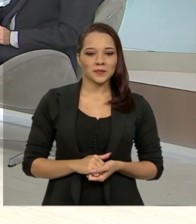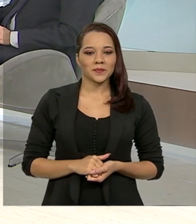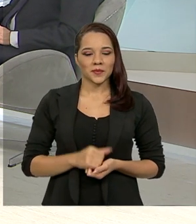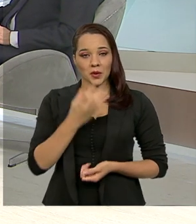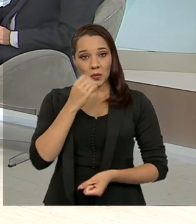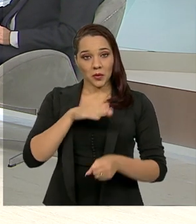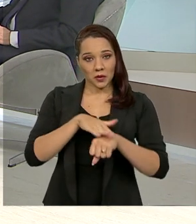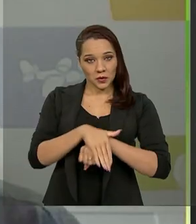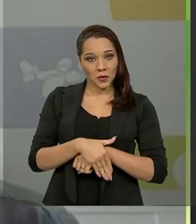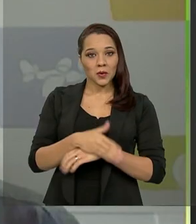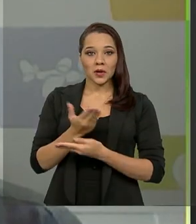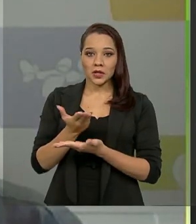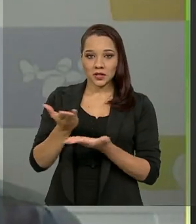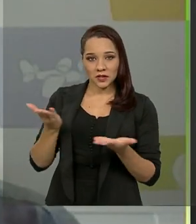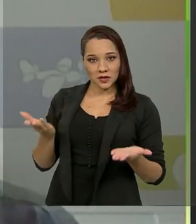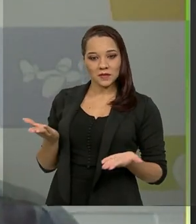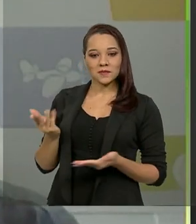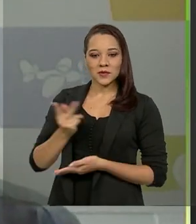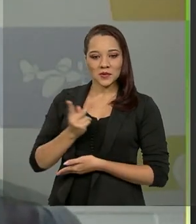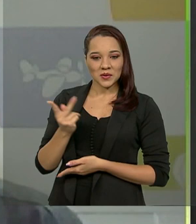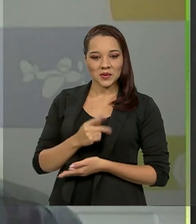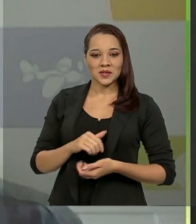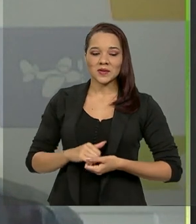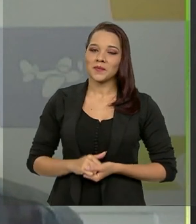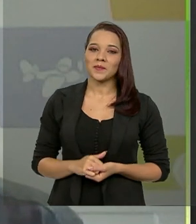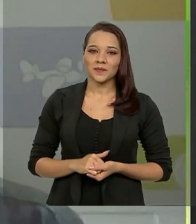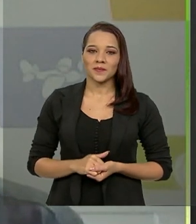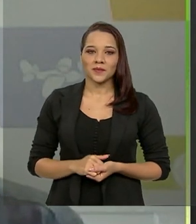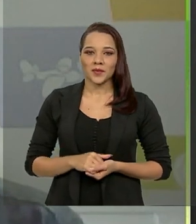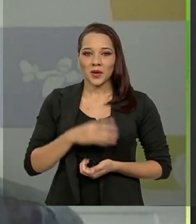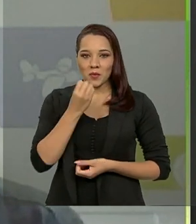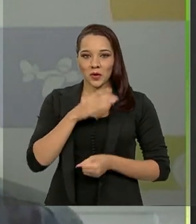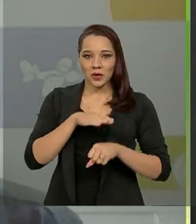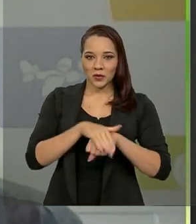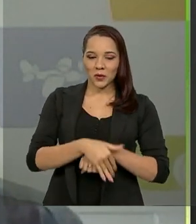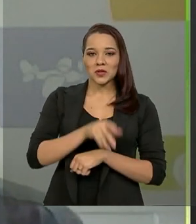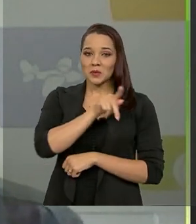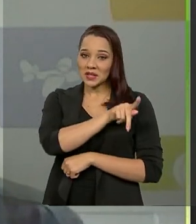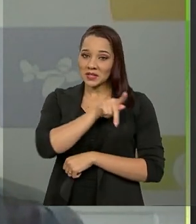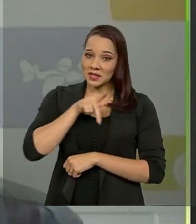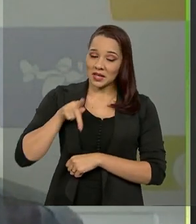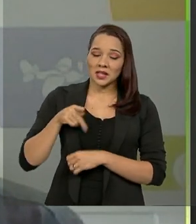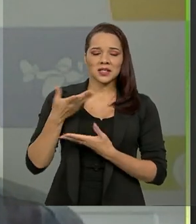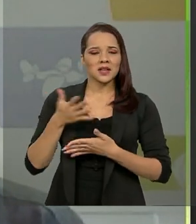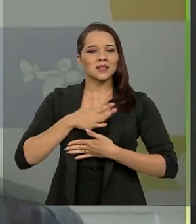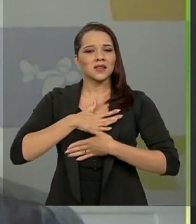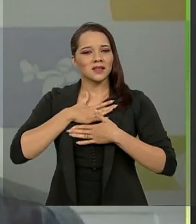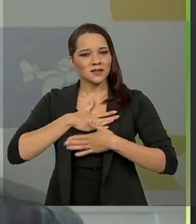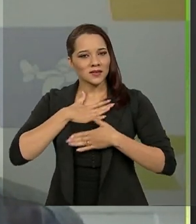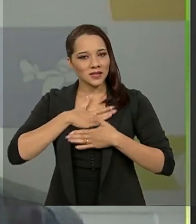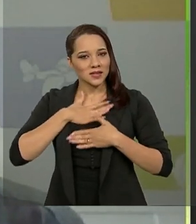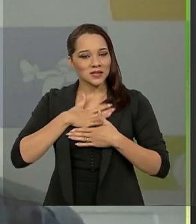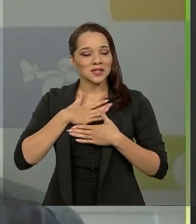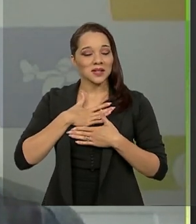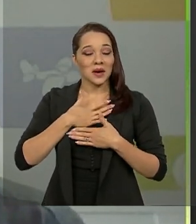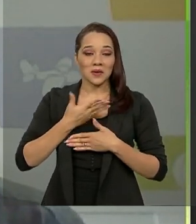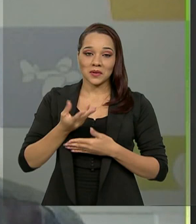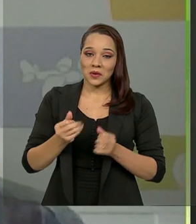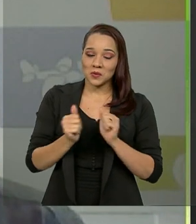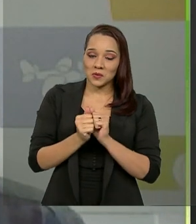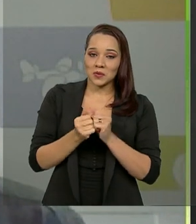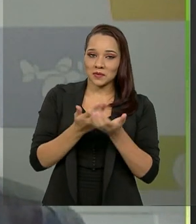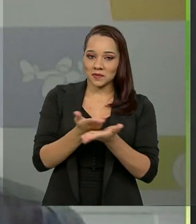noite, Paulo. Boa noite, Catiúcia. Boa noite, presidente Haroldi. É uma satisfação, um prazer estar aqui com